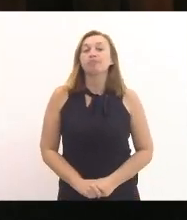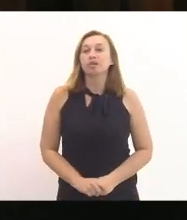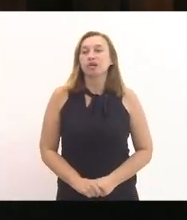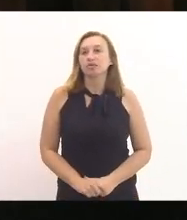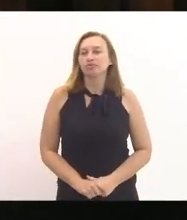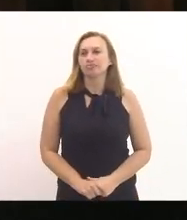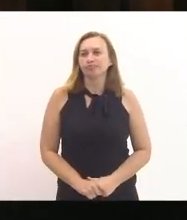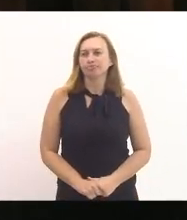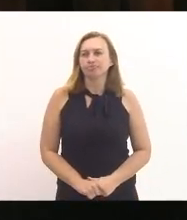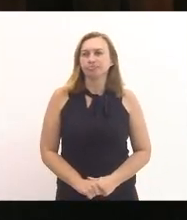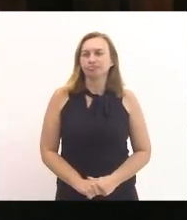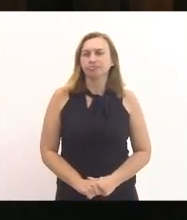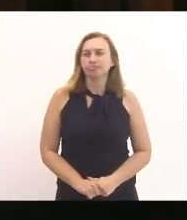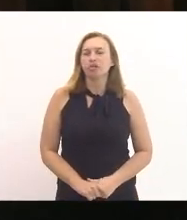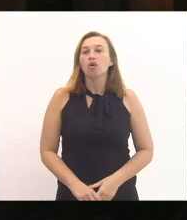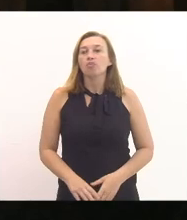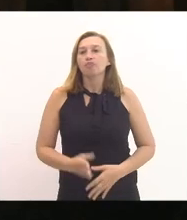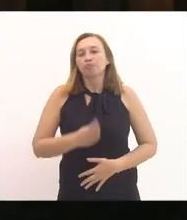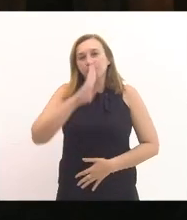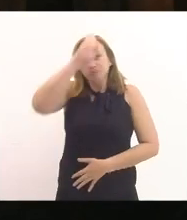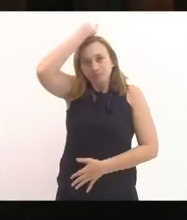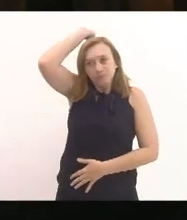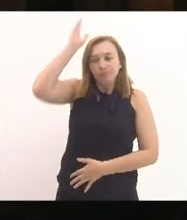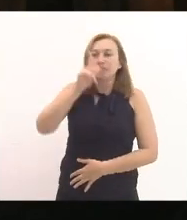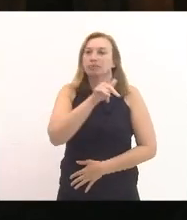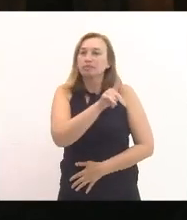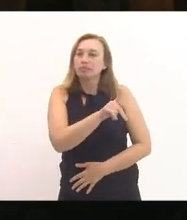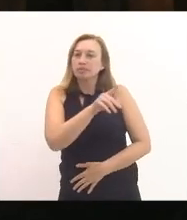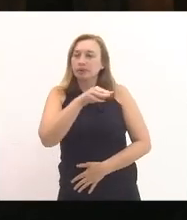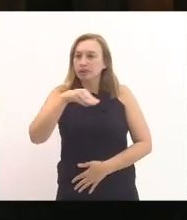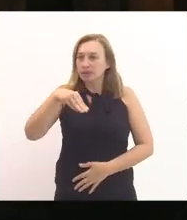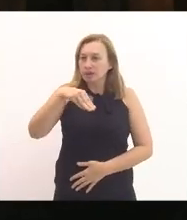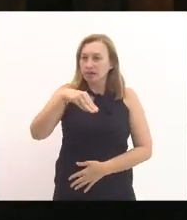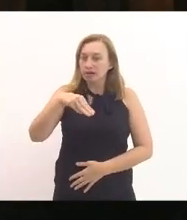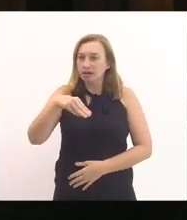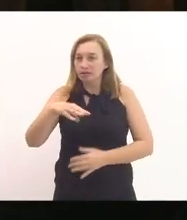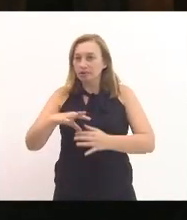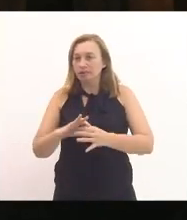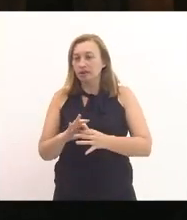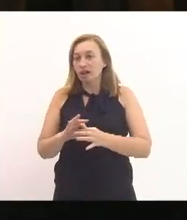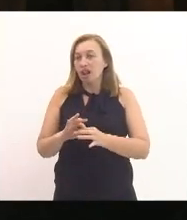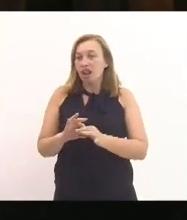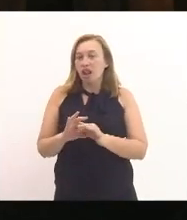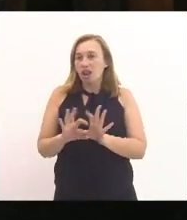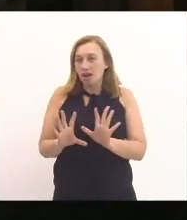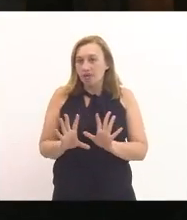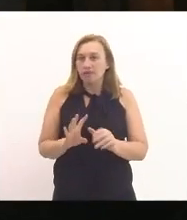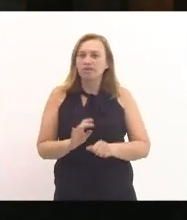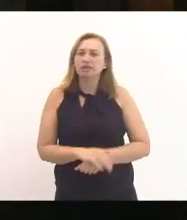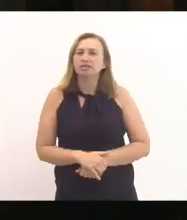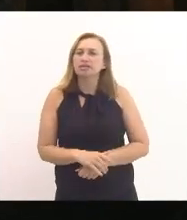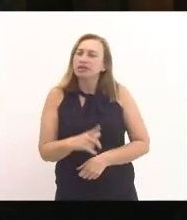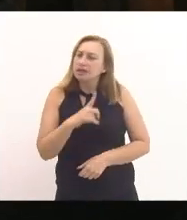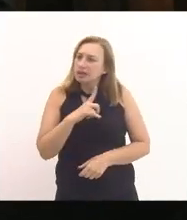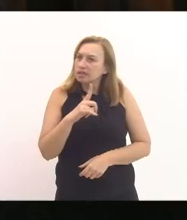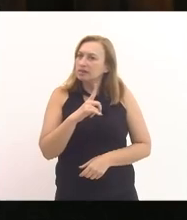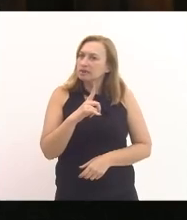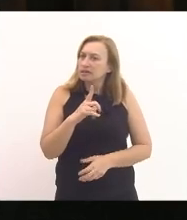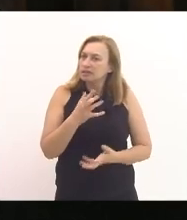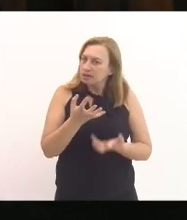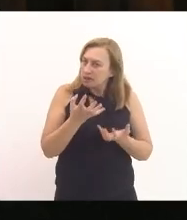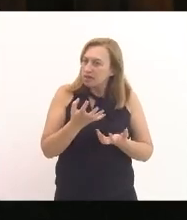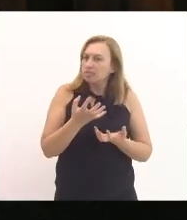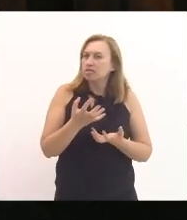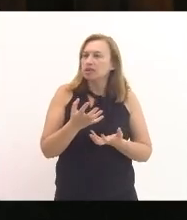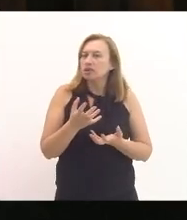Hospital ao bombeiros EA PM que a ficar livre daquele elefante branco posso queremos ter condições de ter um